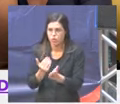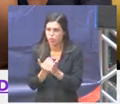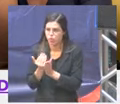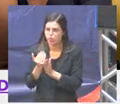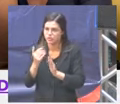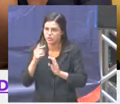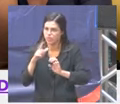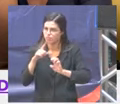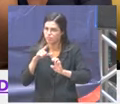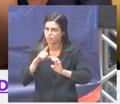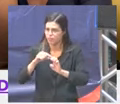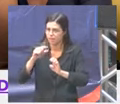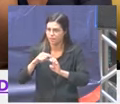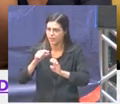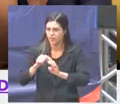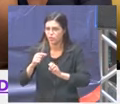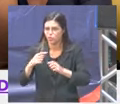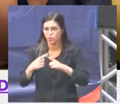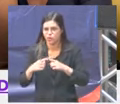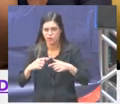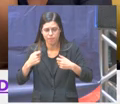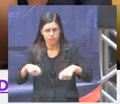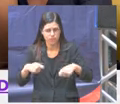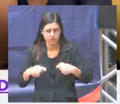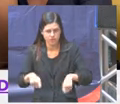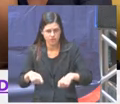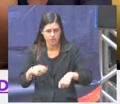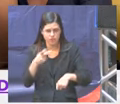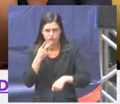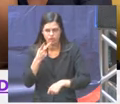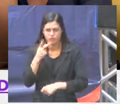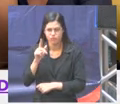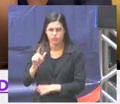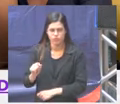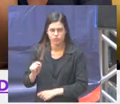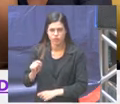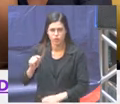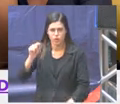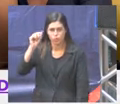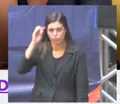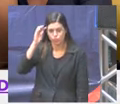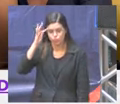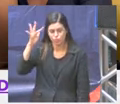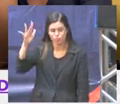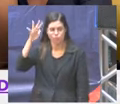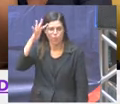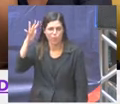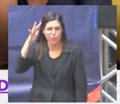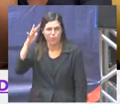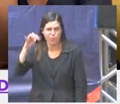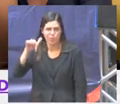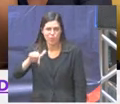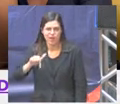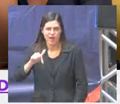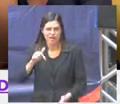por necessidade e que diziam que o maior sonho era ser